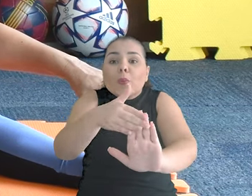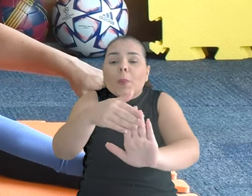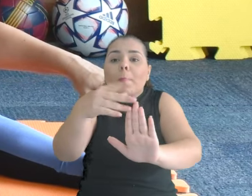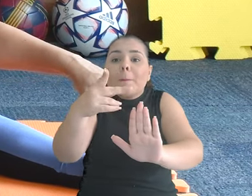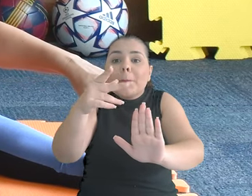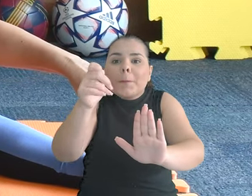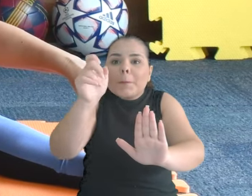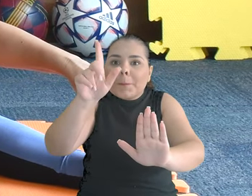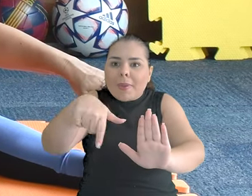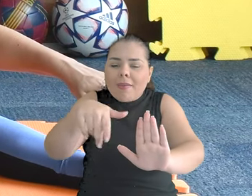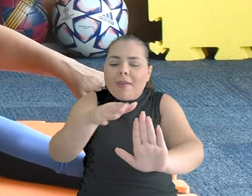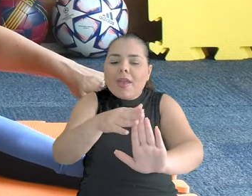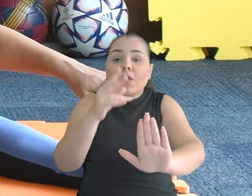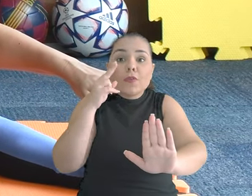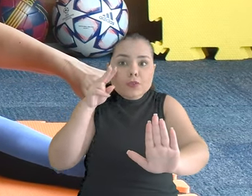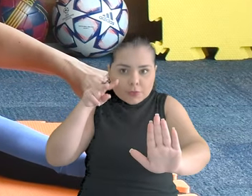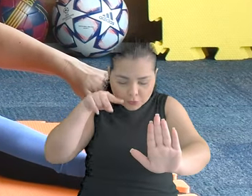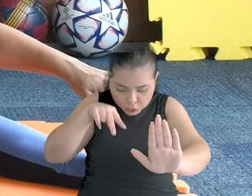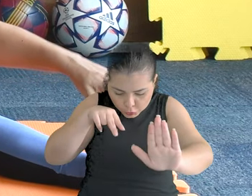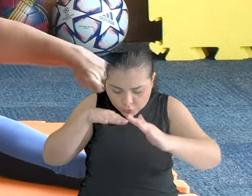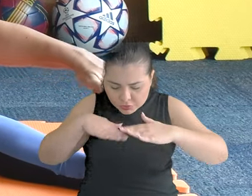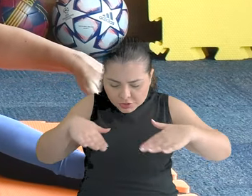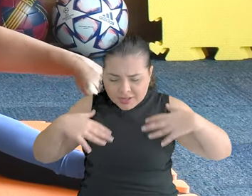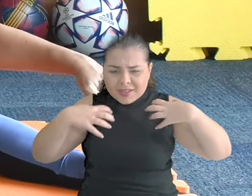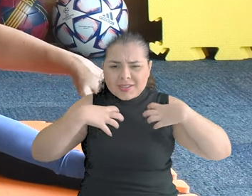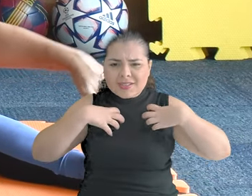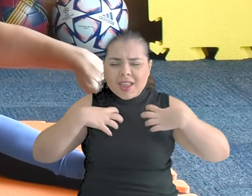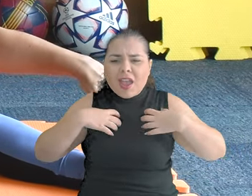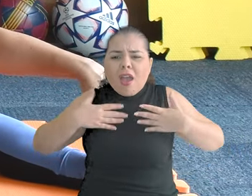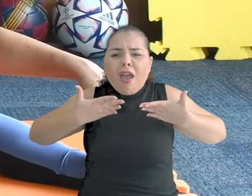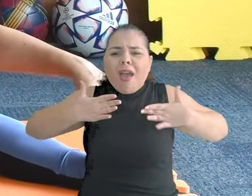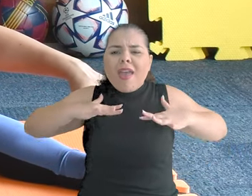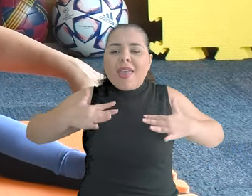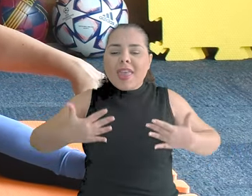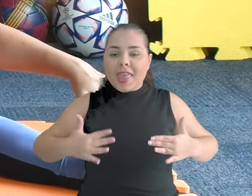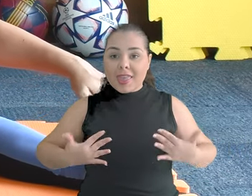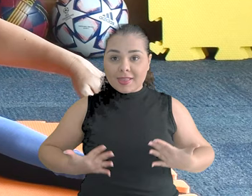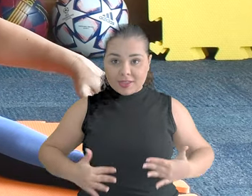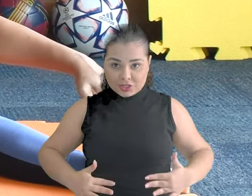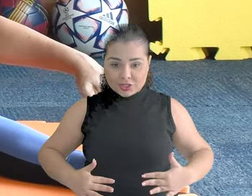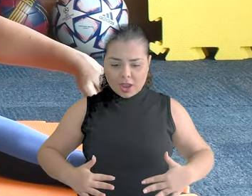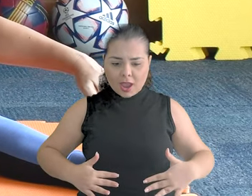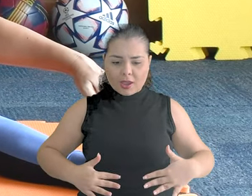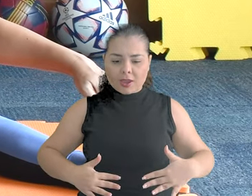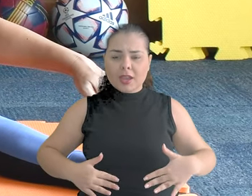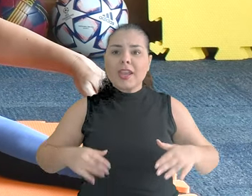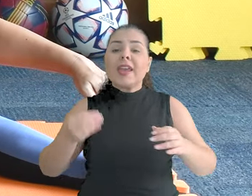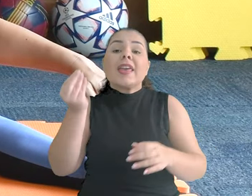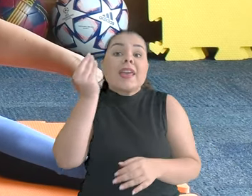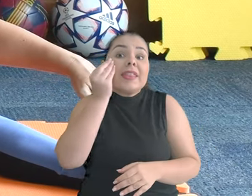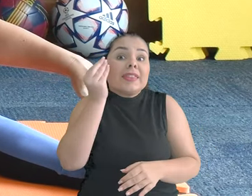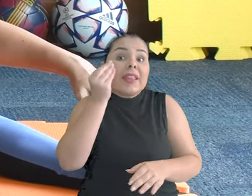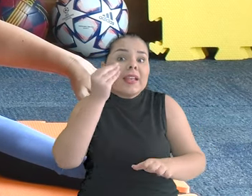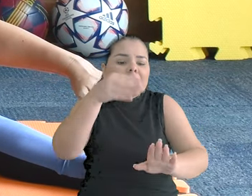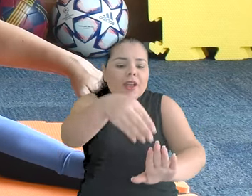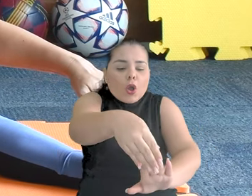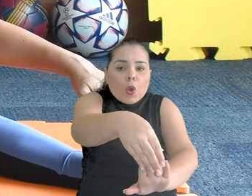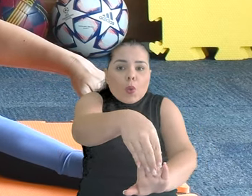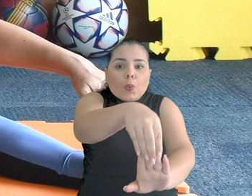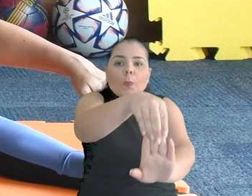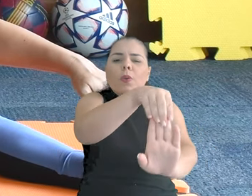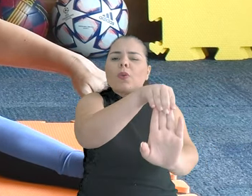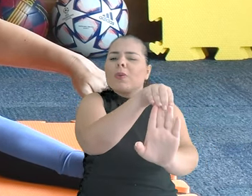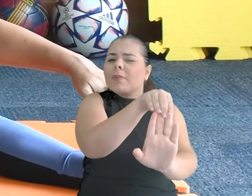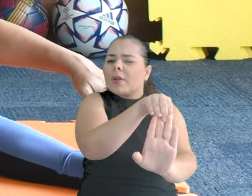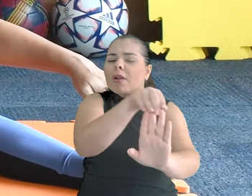pés. Olhando para o chão, relaxa bonitinho, puxa a ponta do pé para cima, fica